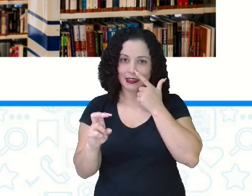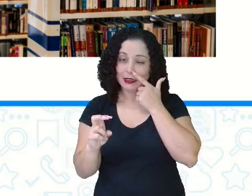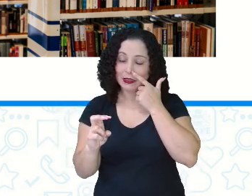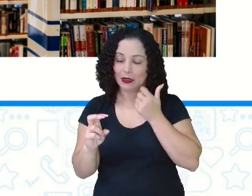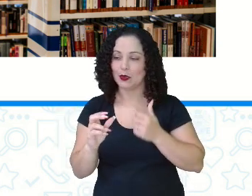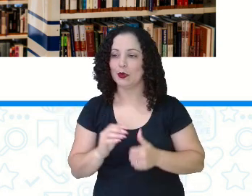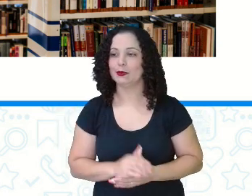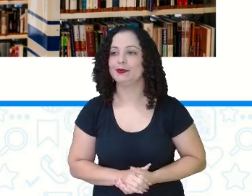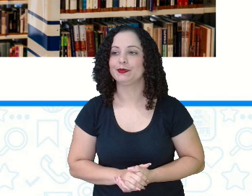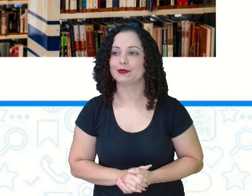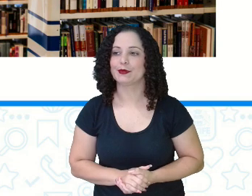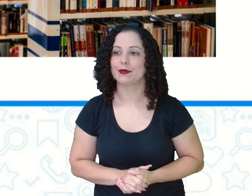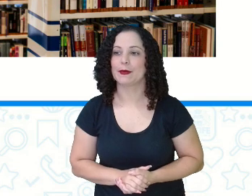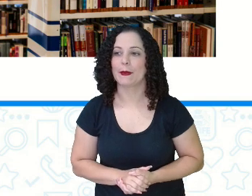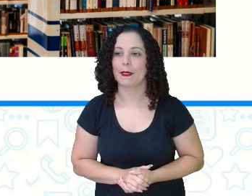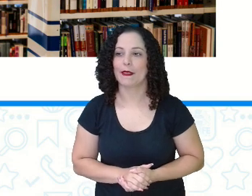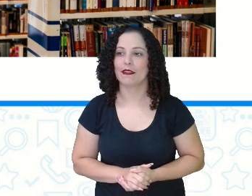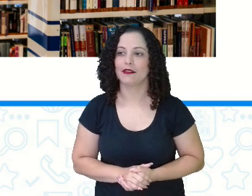165.